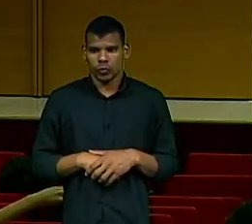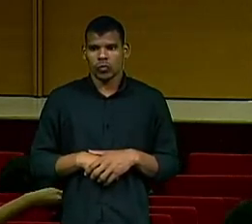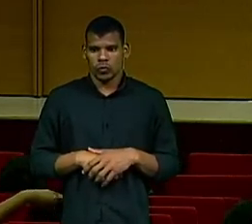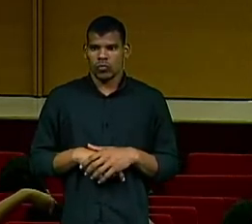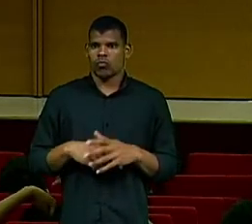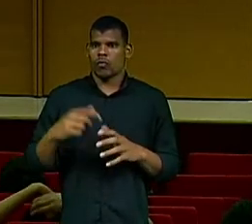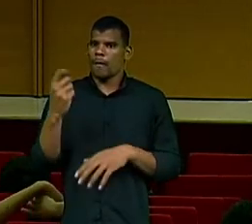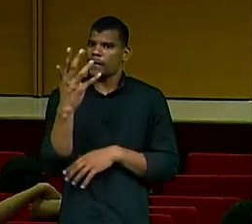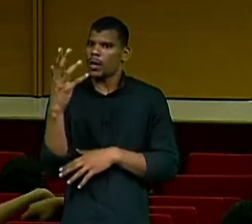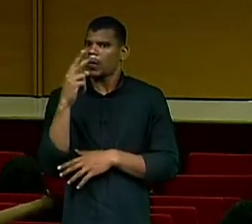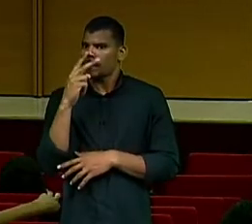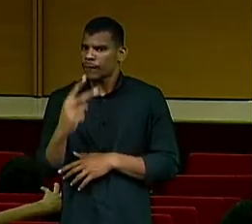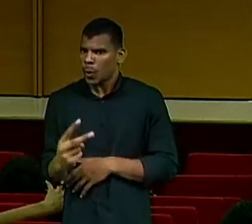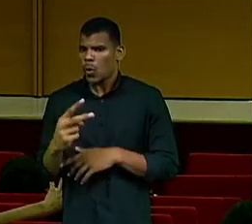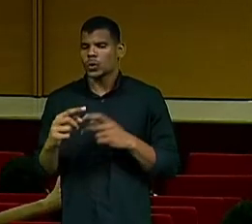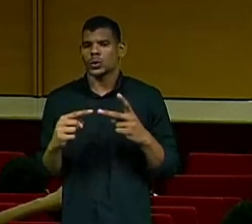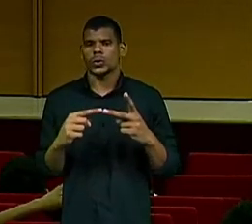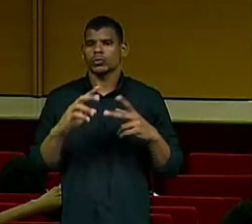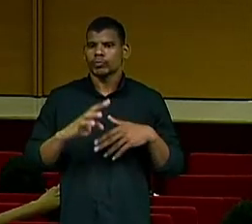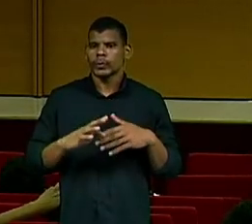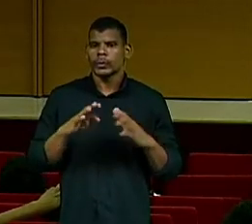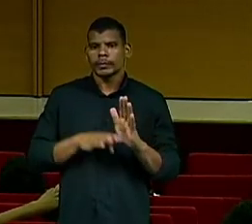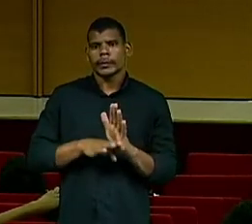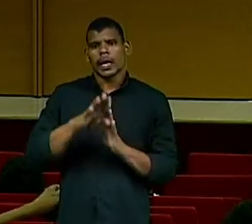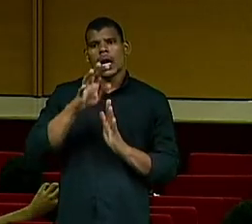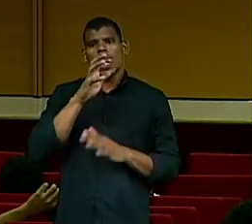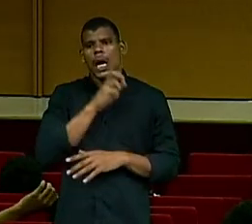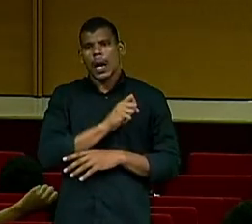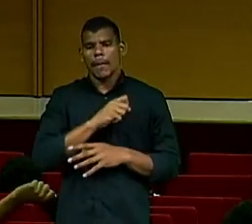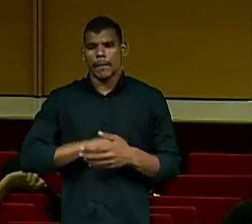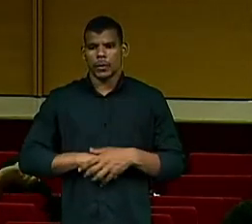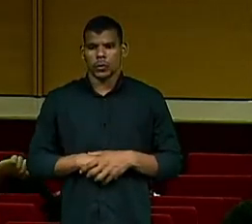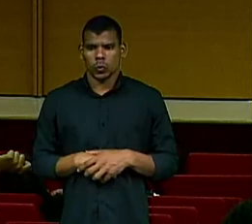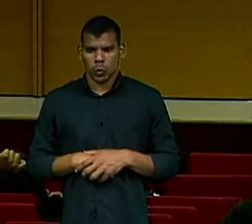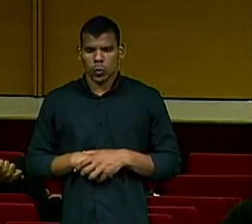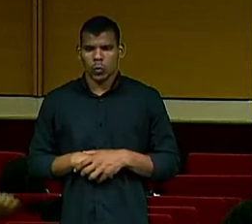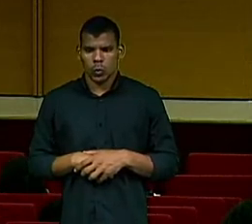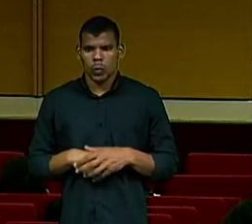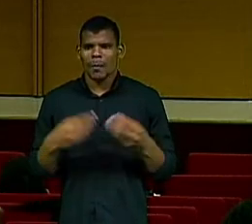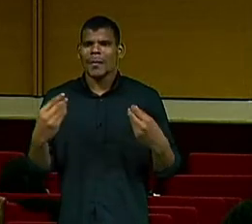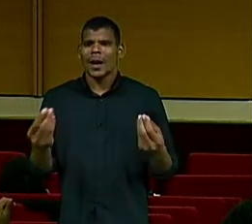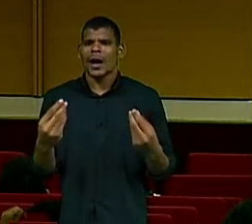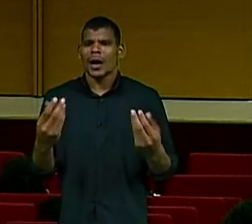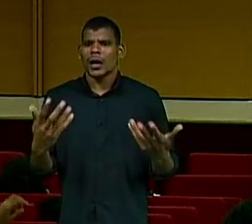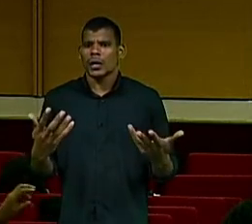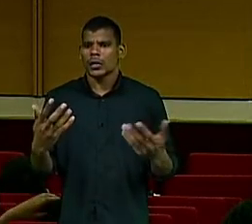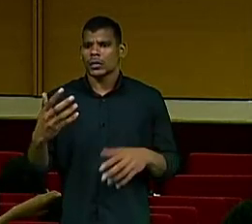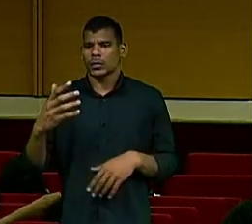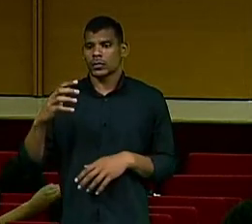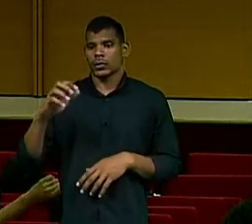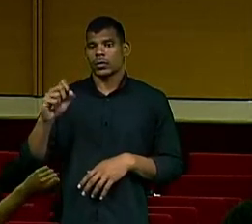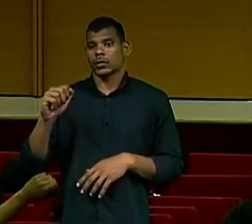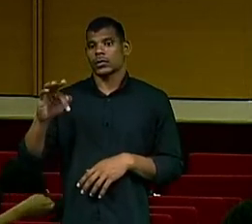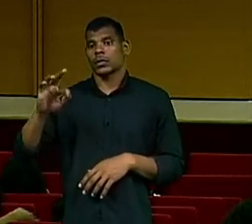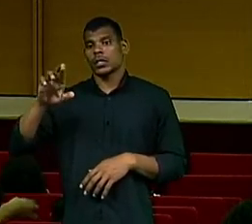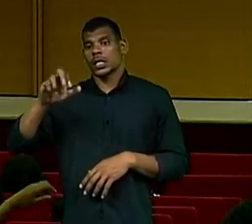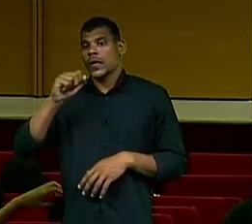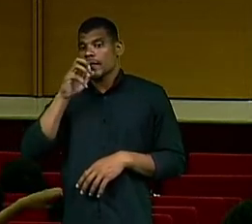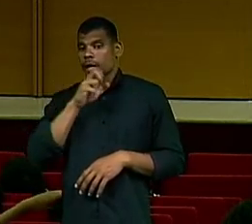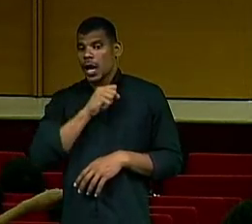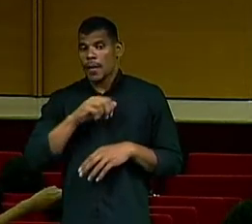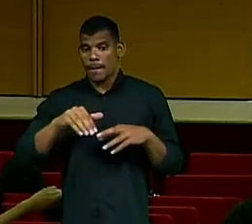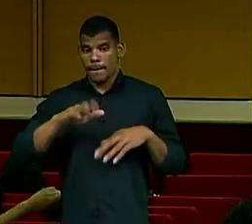a planta que cresça mais rápido da plantas crescer mais rápido para que isso para safra ser mais rápido eu